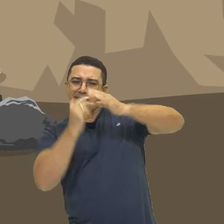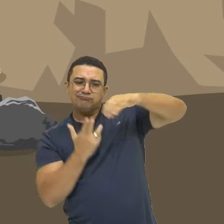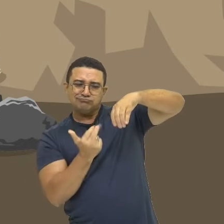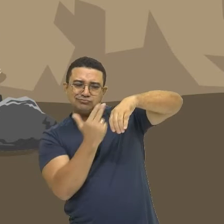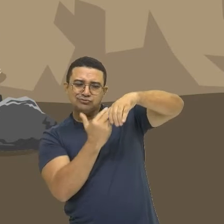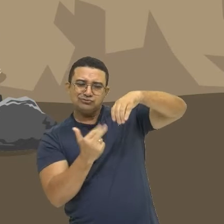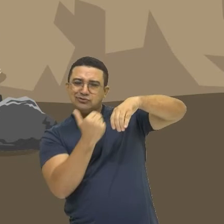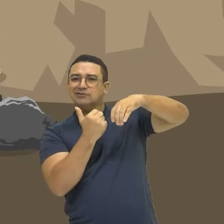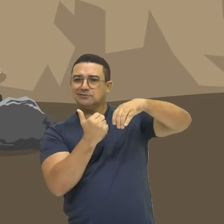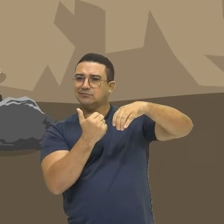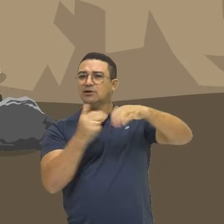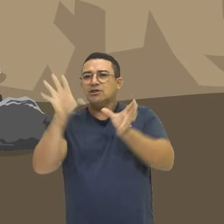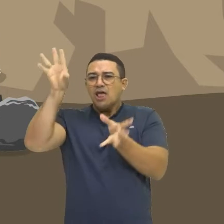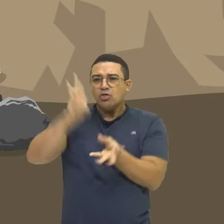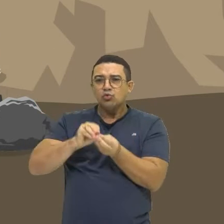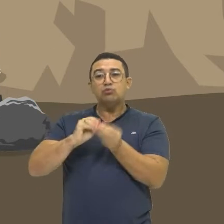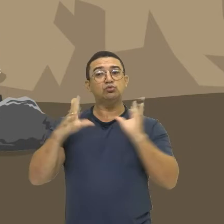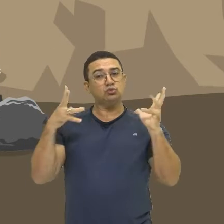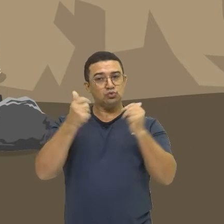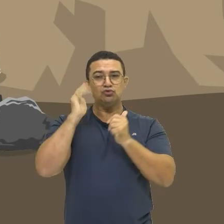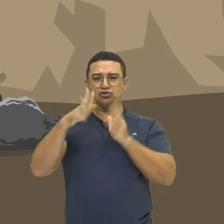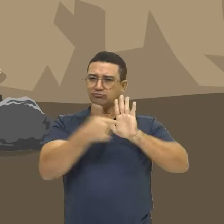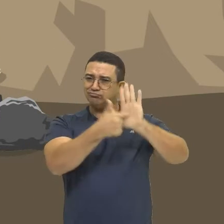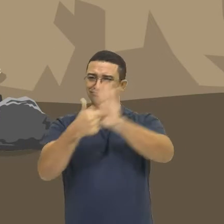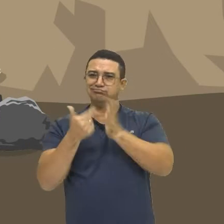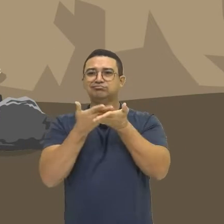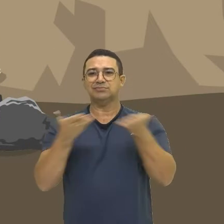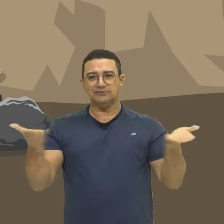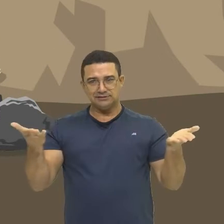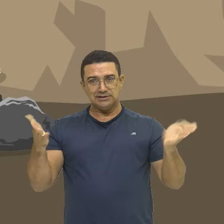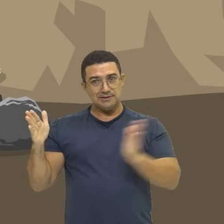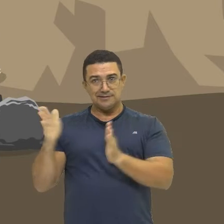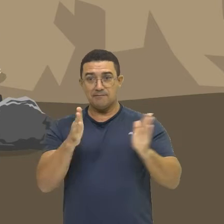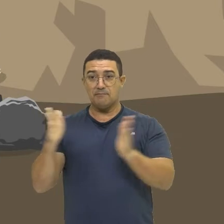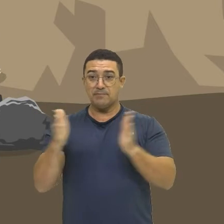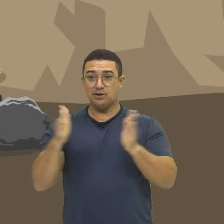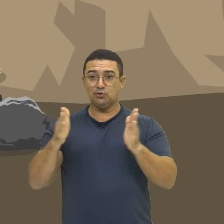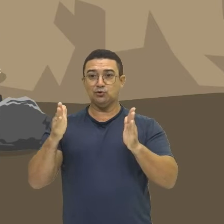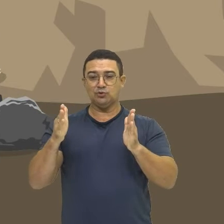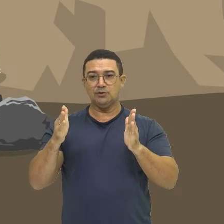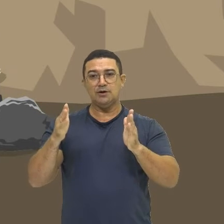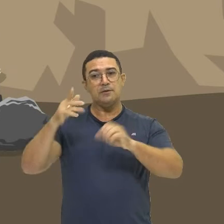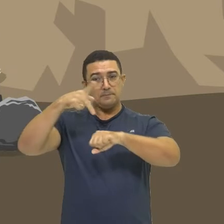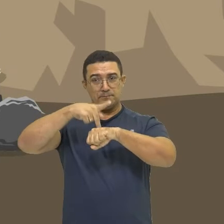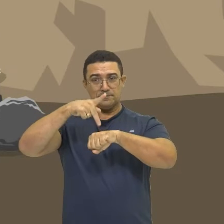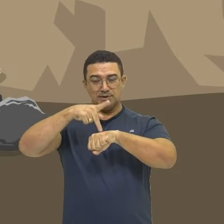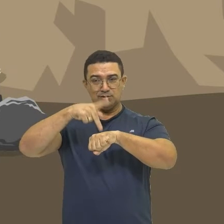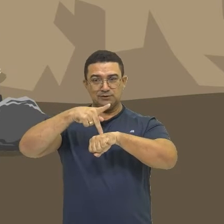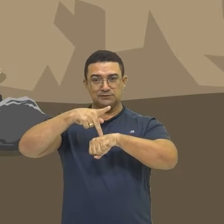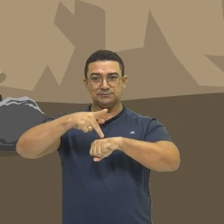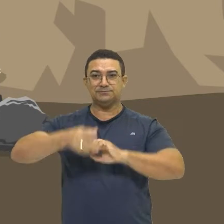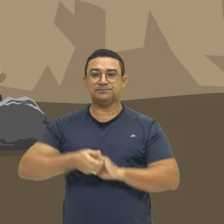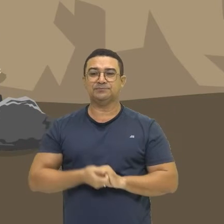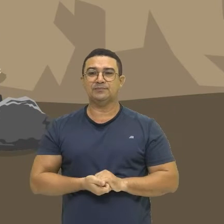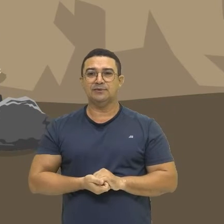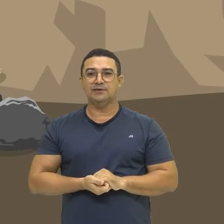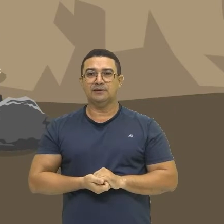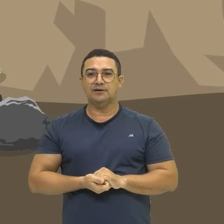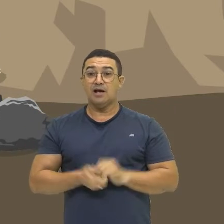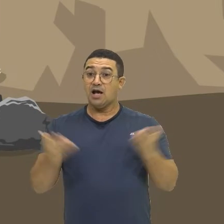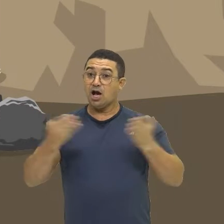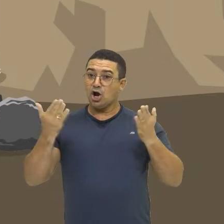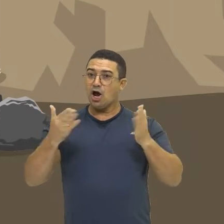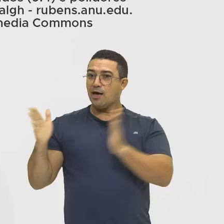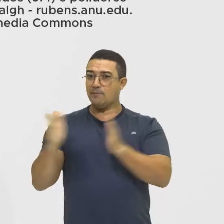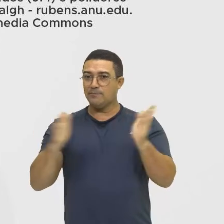fosse um resumo de tudo que foi apresentado para vocês desse período, do período paleolítico. Aí nós vamos para o neolítico.